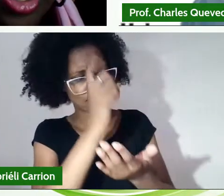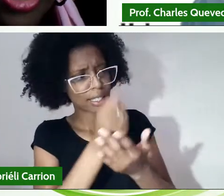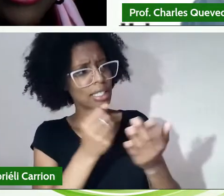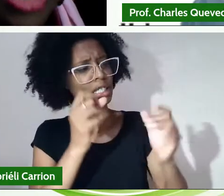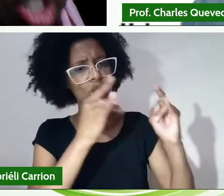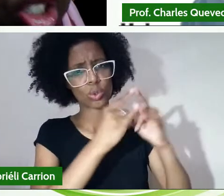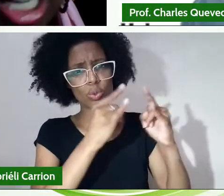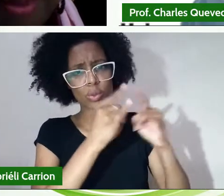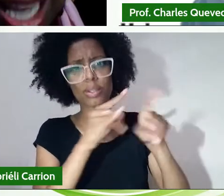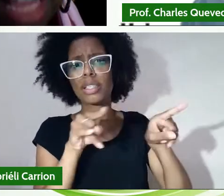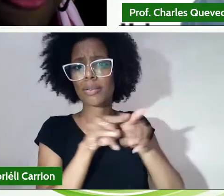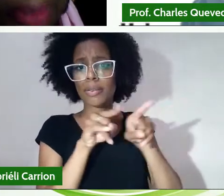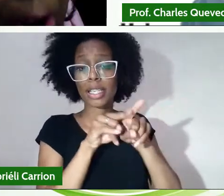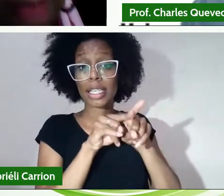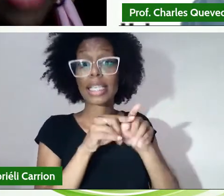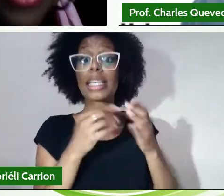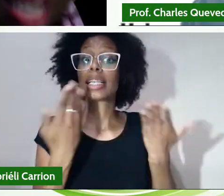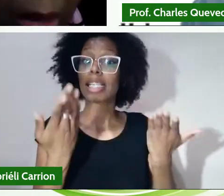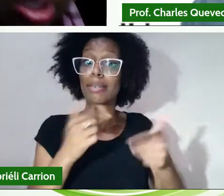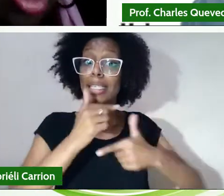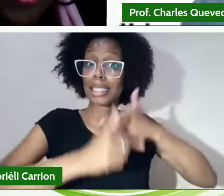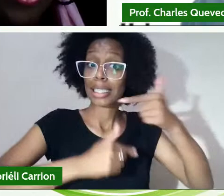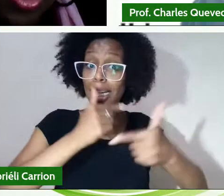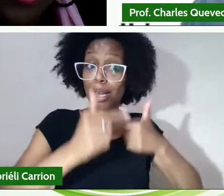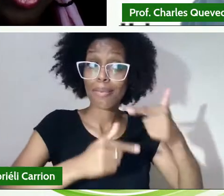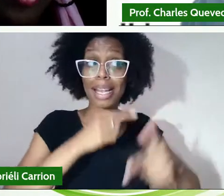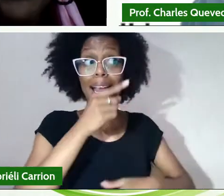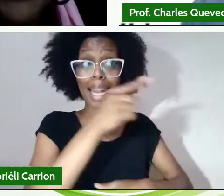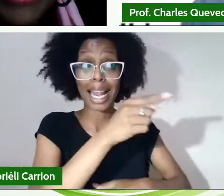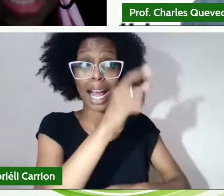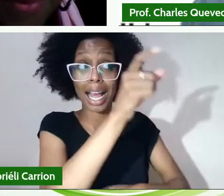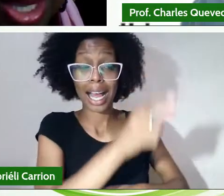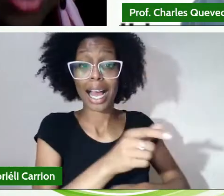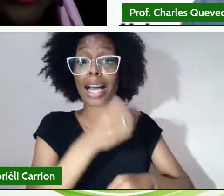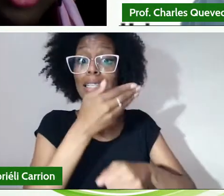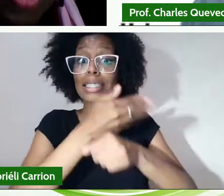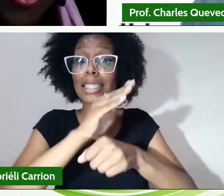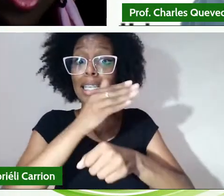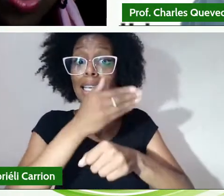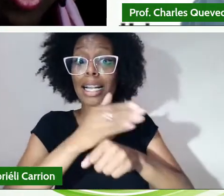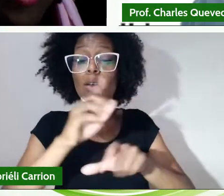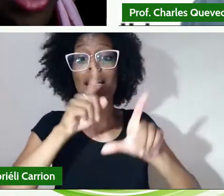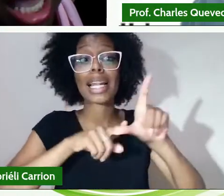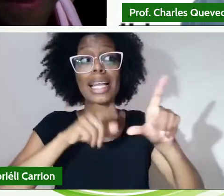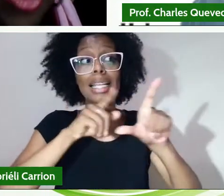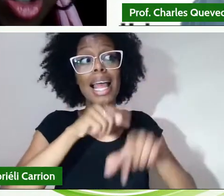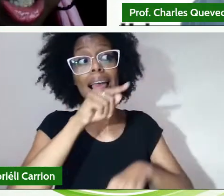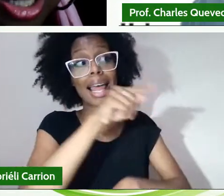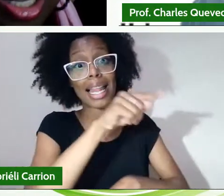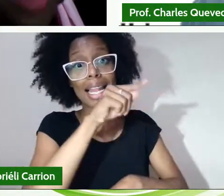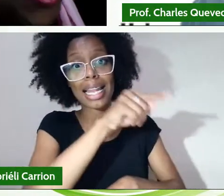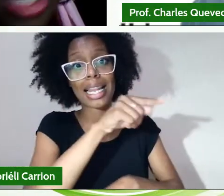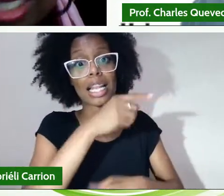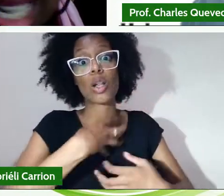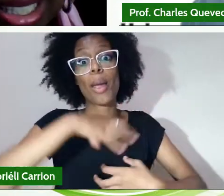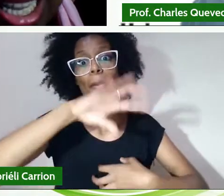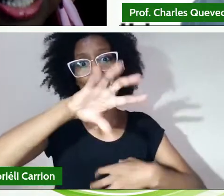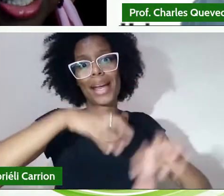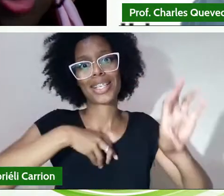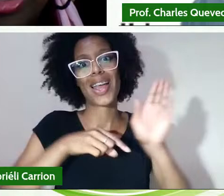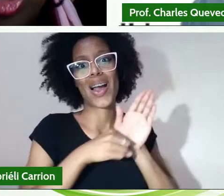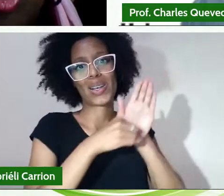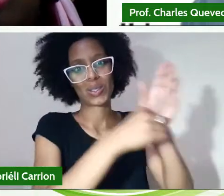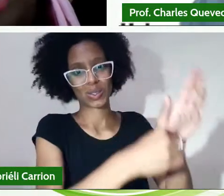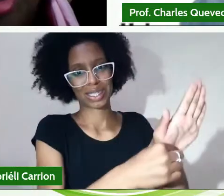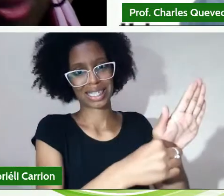institucionais. E que a gente trabalhe a formação das pessoas, o letramento das pessoas sobre o que é empatia. Porque eu tenho